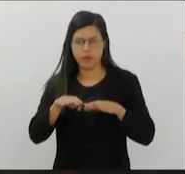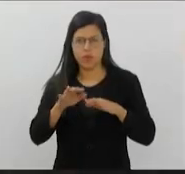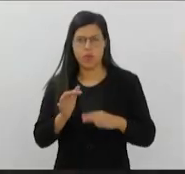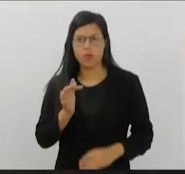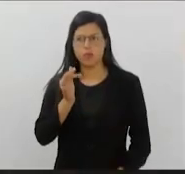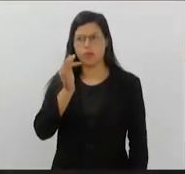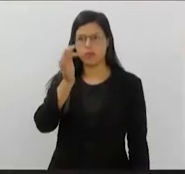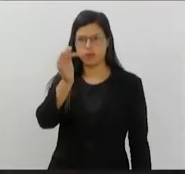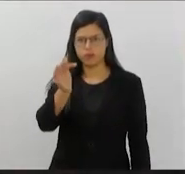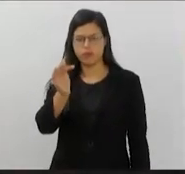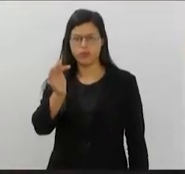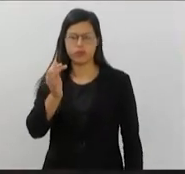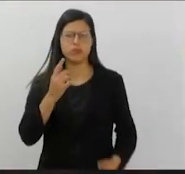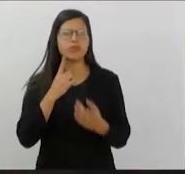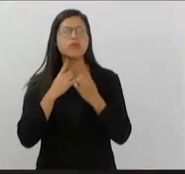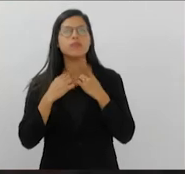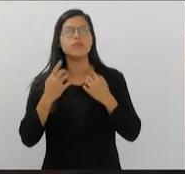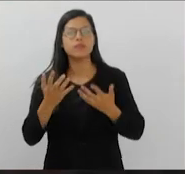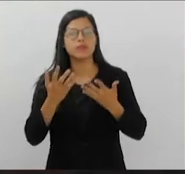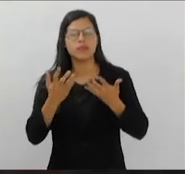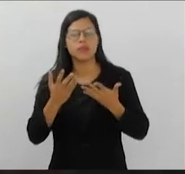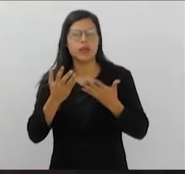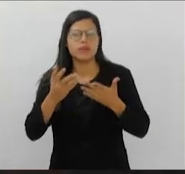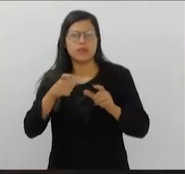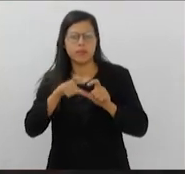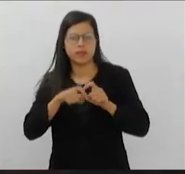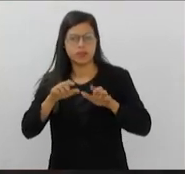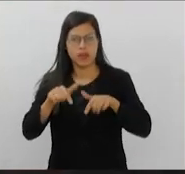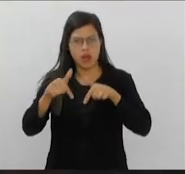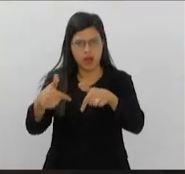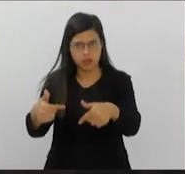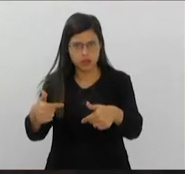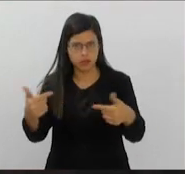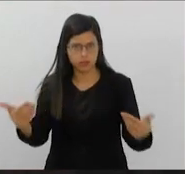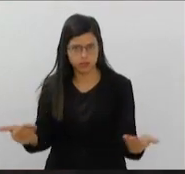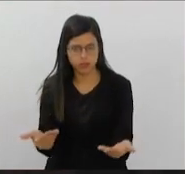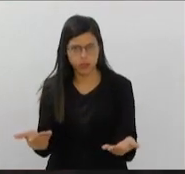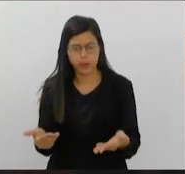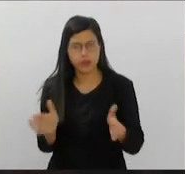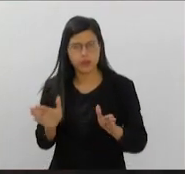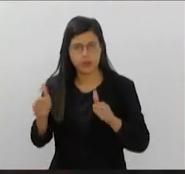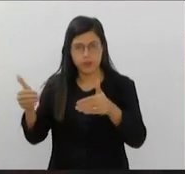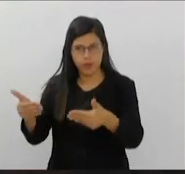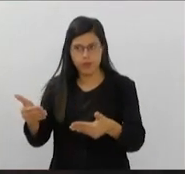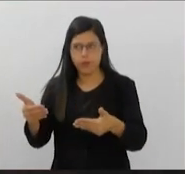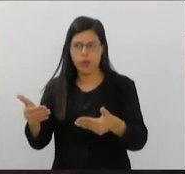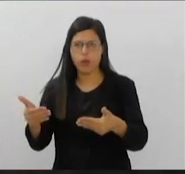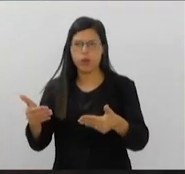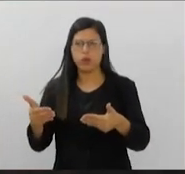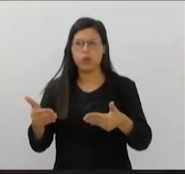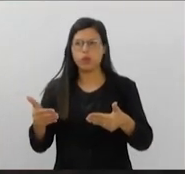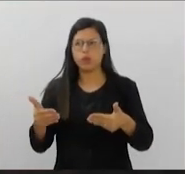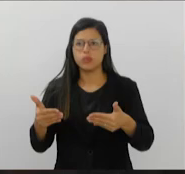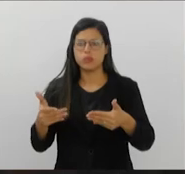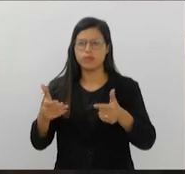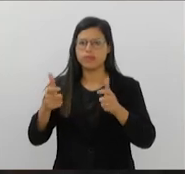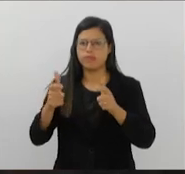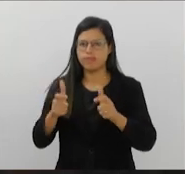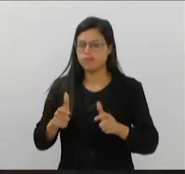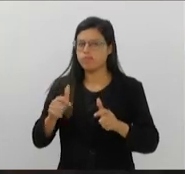que desejamos depende das ações que tomamos hoje, e este fórum é um espaço privilegiado